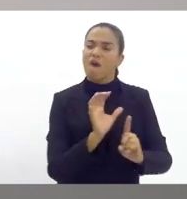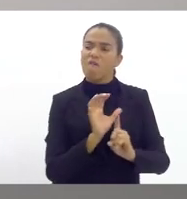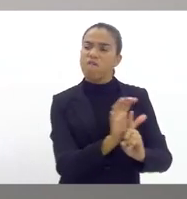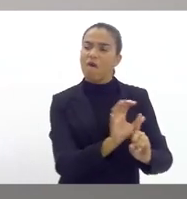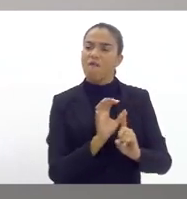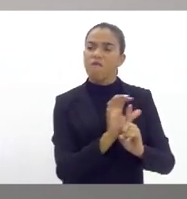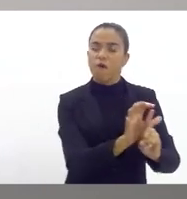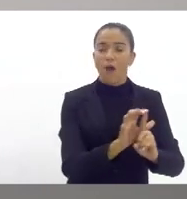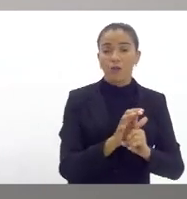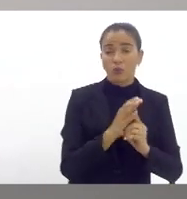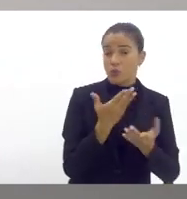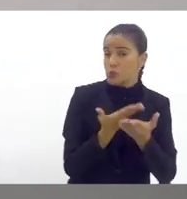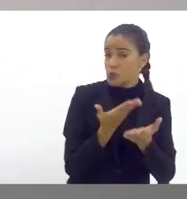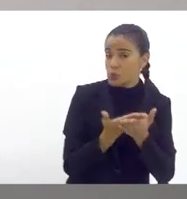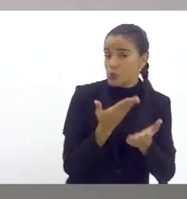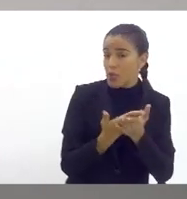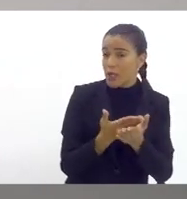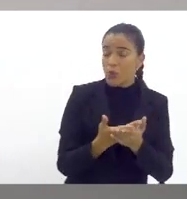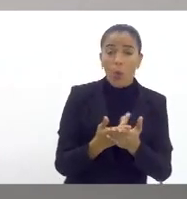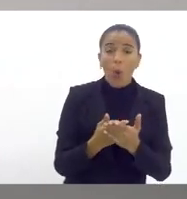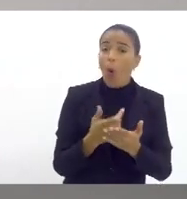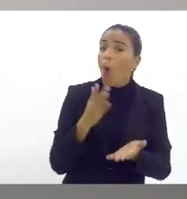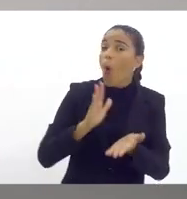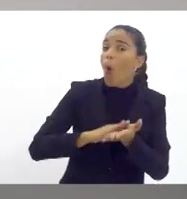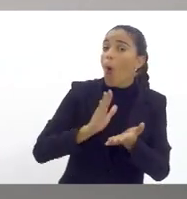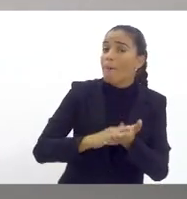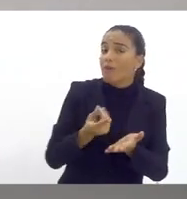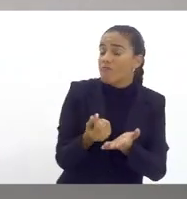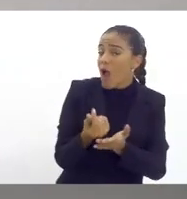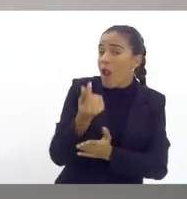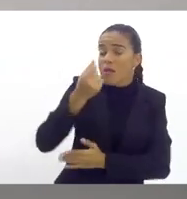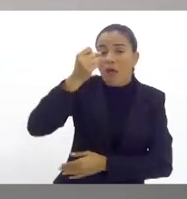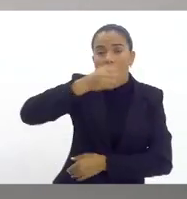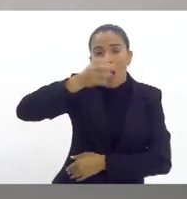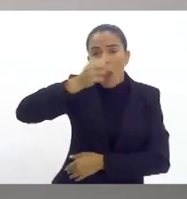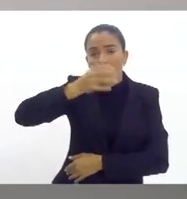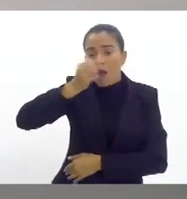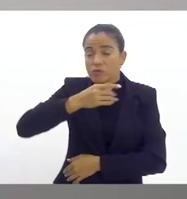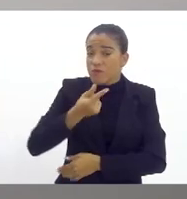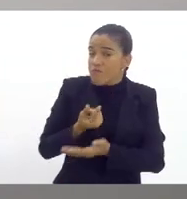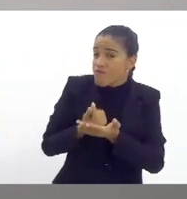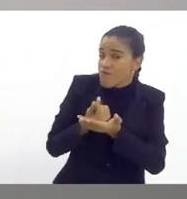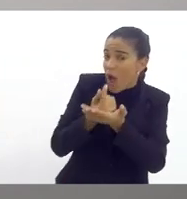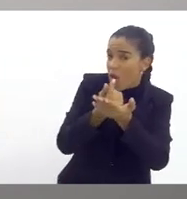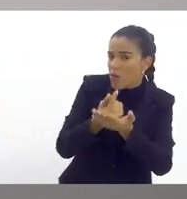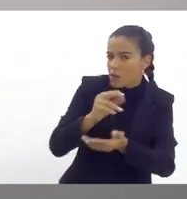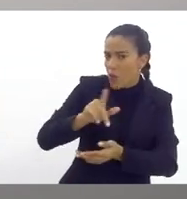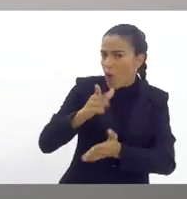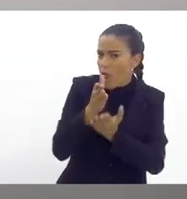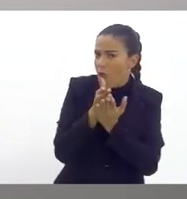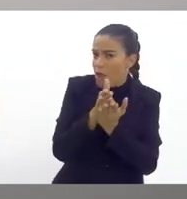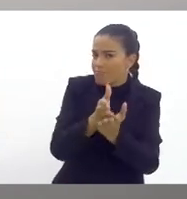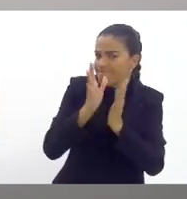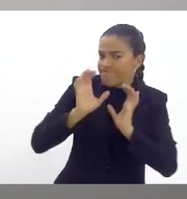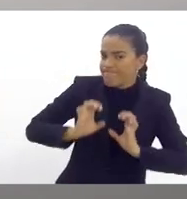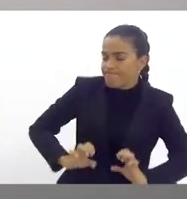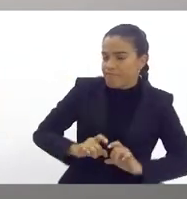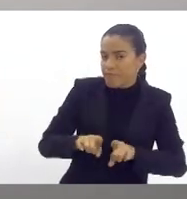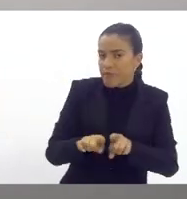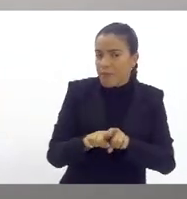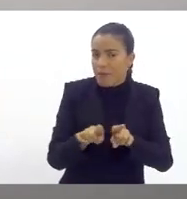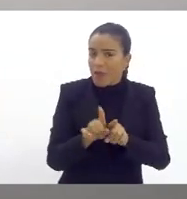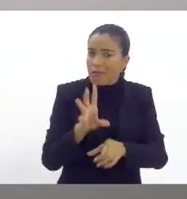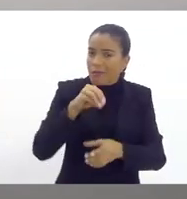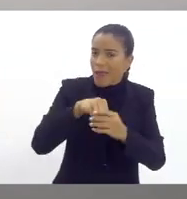uma modalidade inclusive cobrando preços abusivos preços que não são honestos e quem tá dentro da universidade